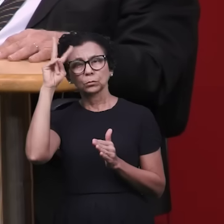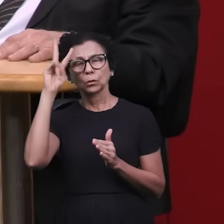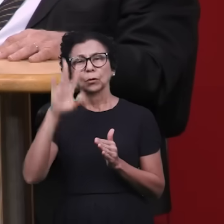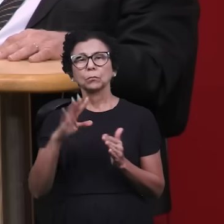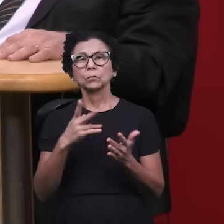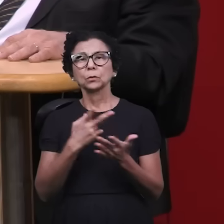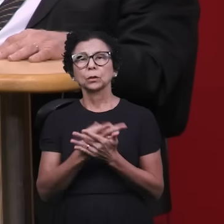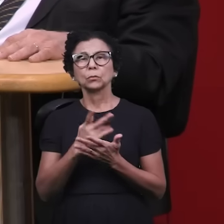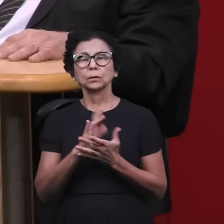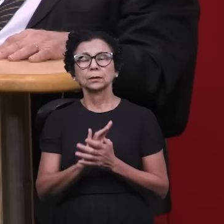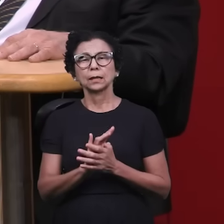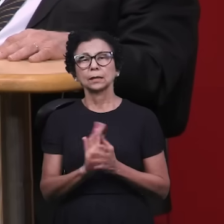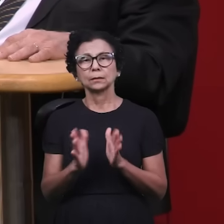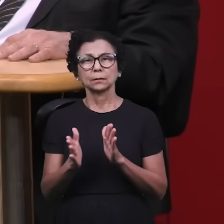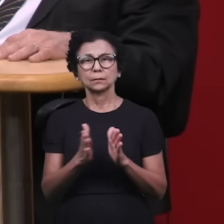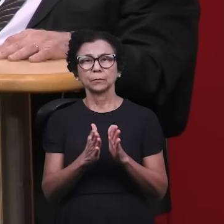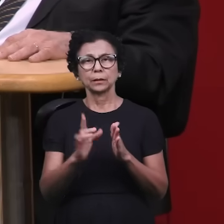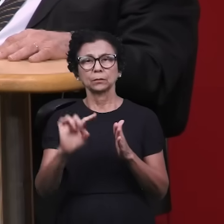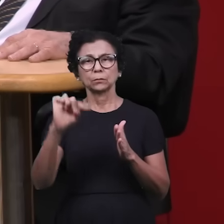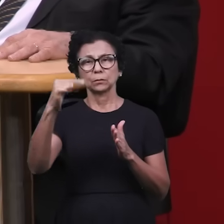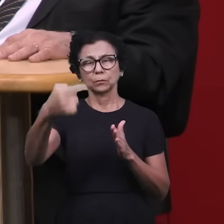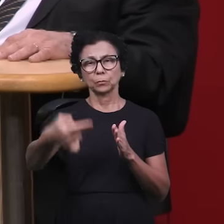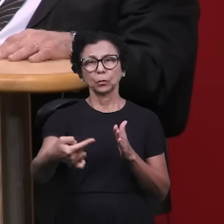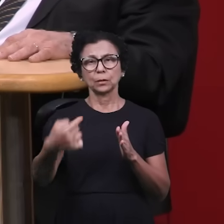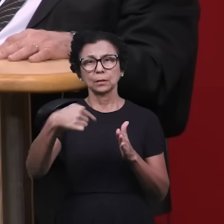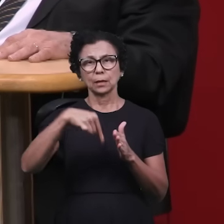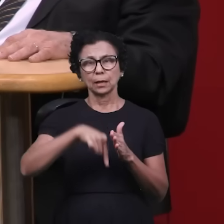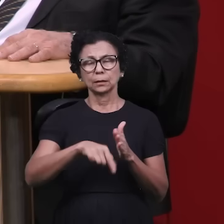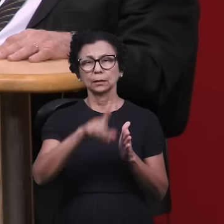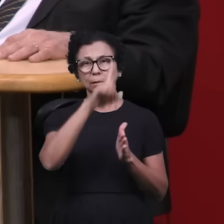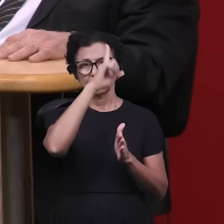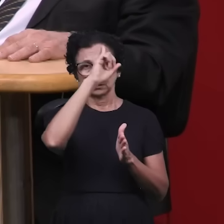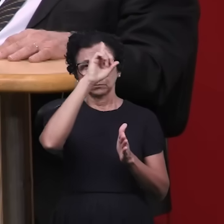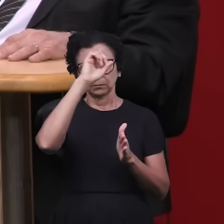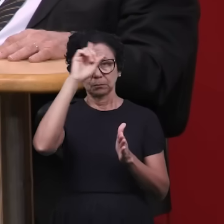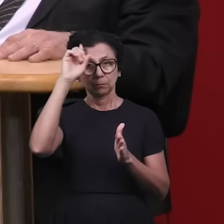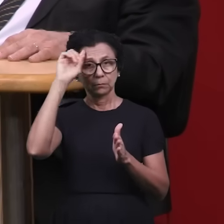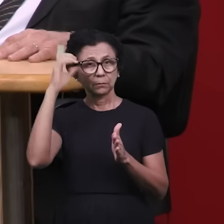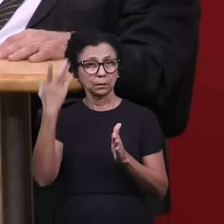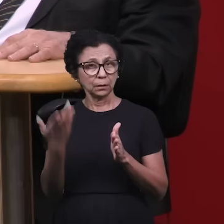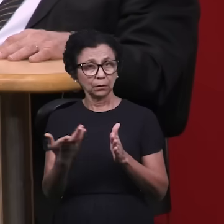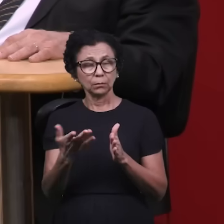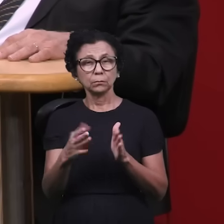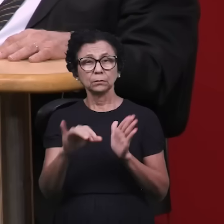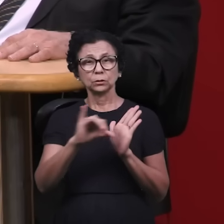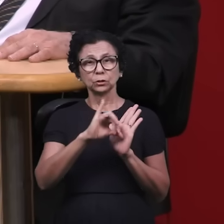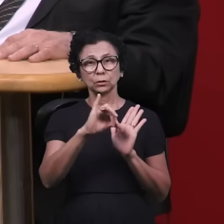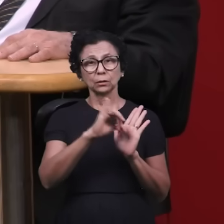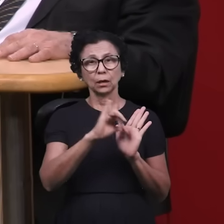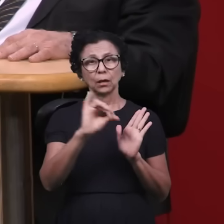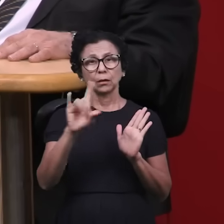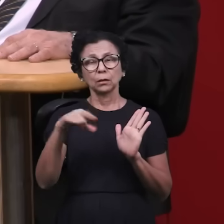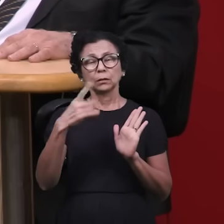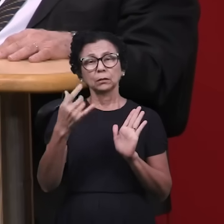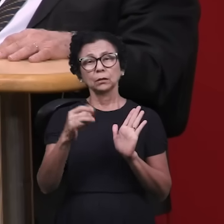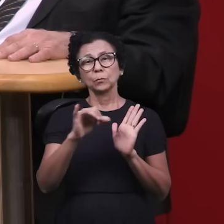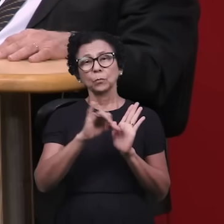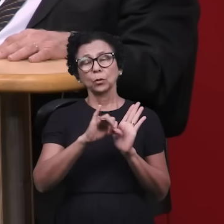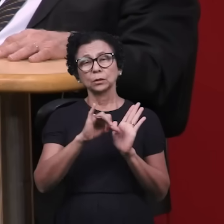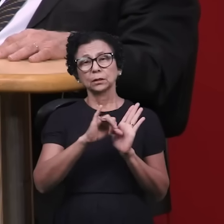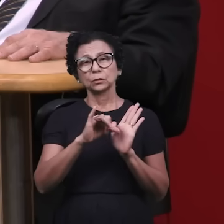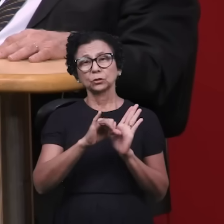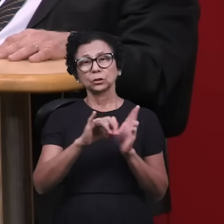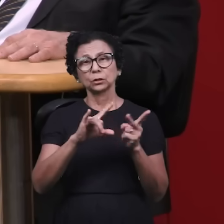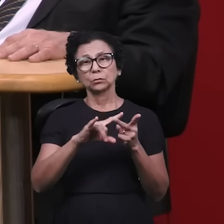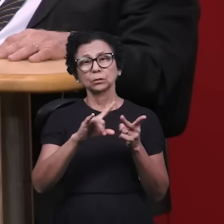que acontece depois desse período em que ocorre o Edito de Milão, em 312, e depois o Edito de